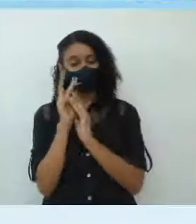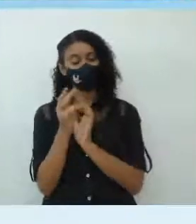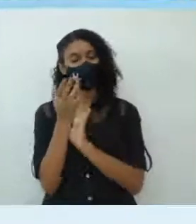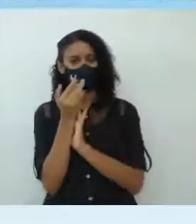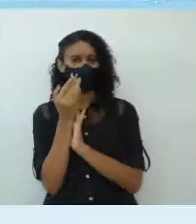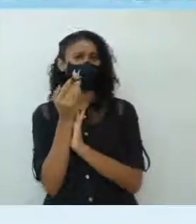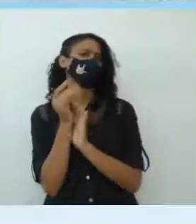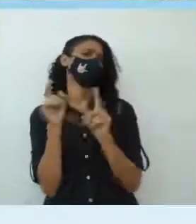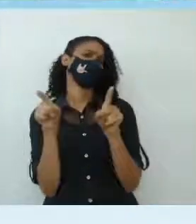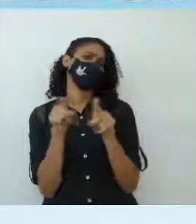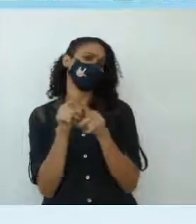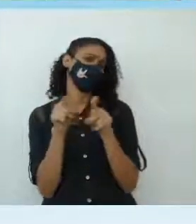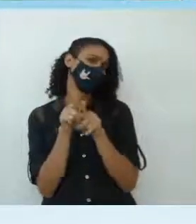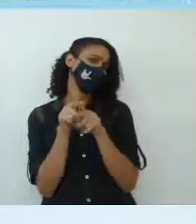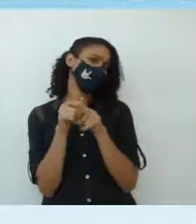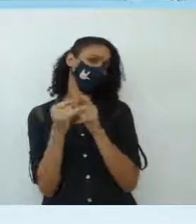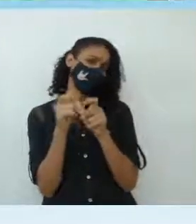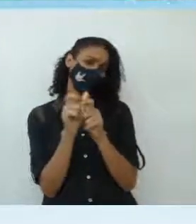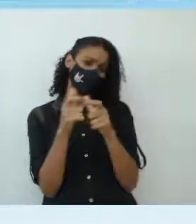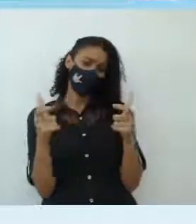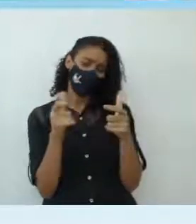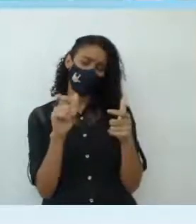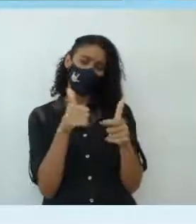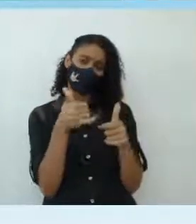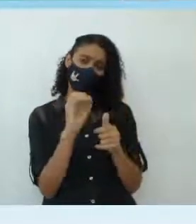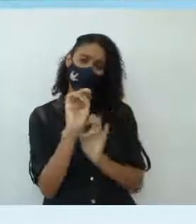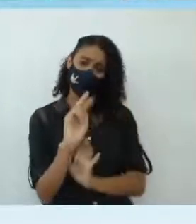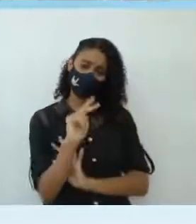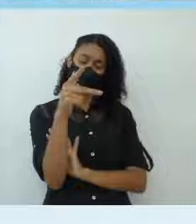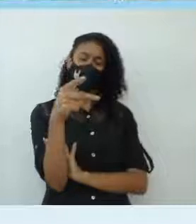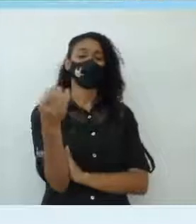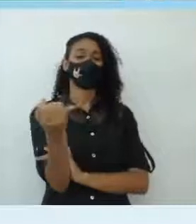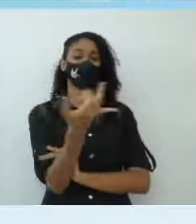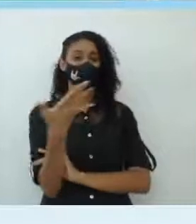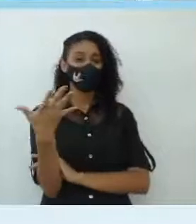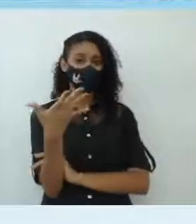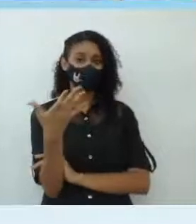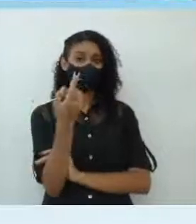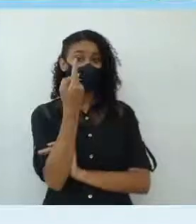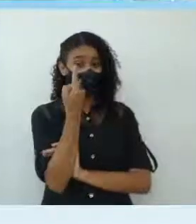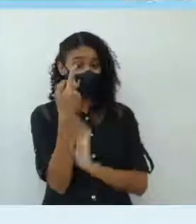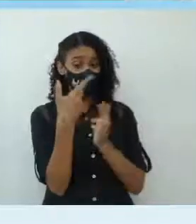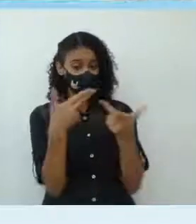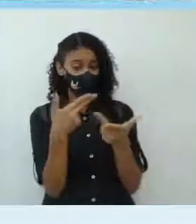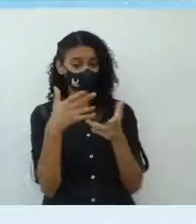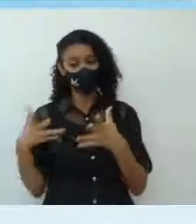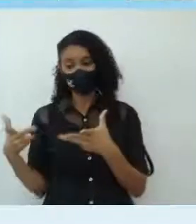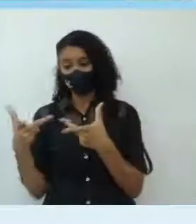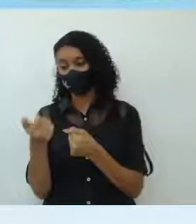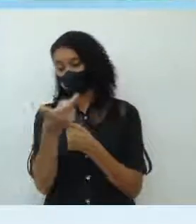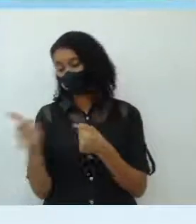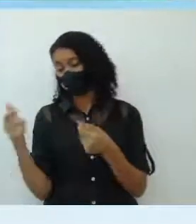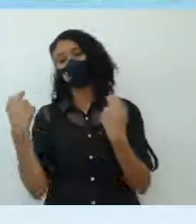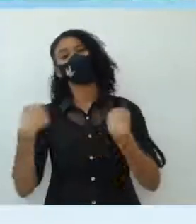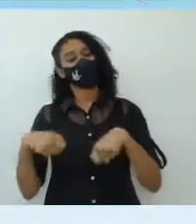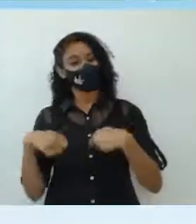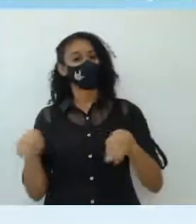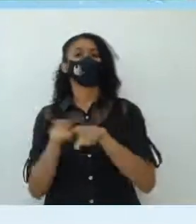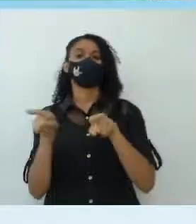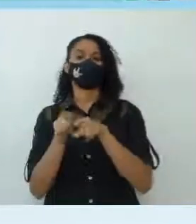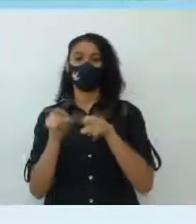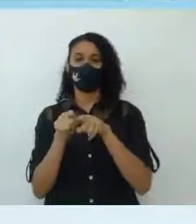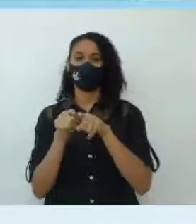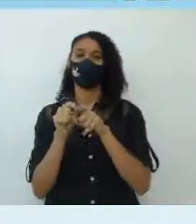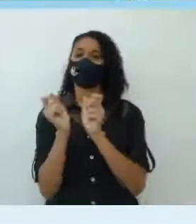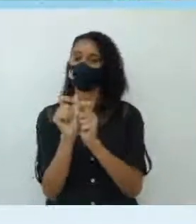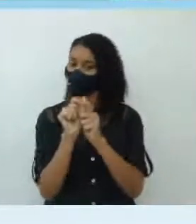culinário também. Se eu aumento em 10 vezes a quantidade de um ingrediente, todos os outros ingredientes precisam ter a